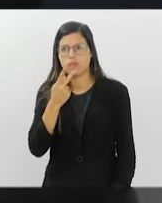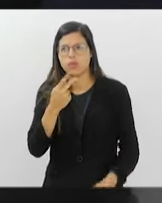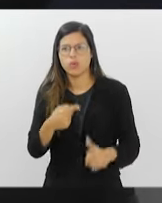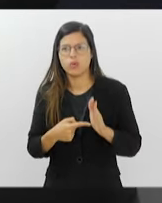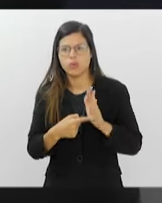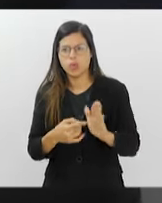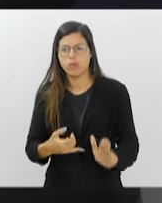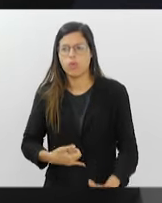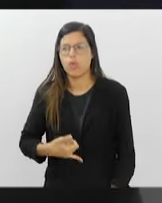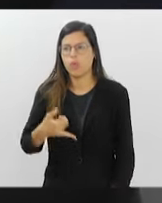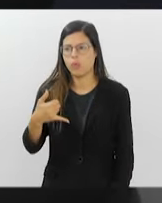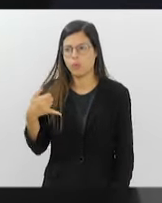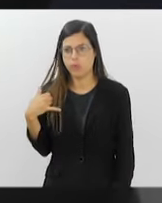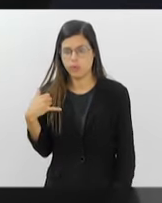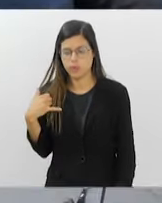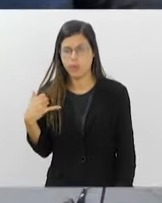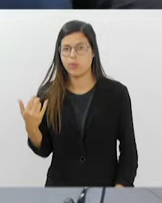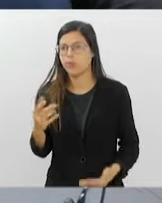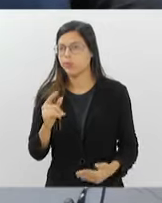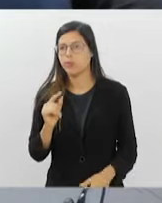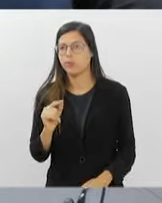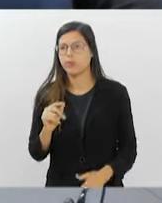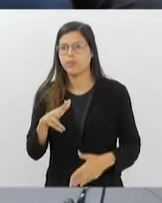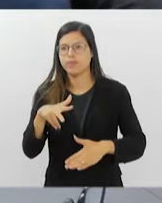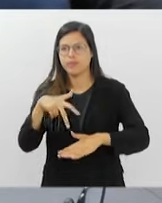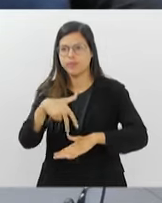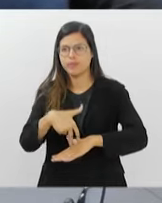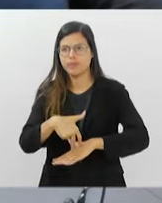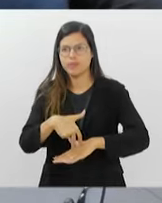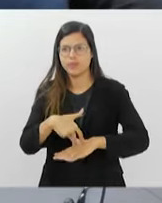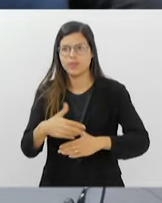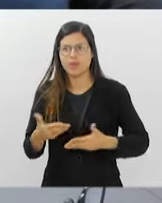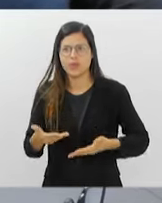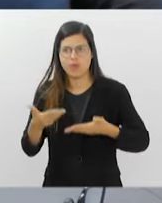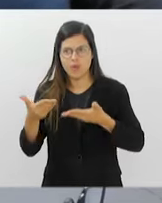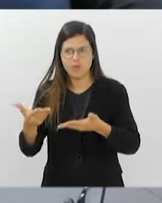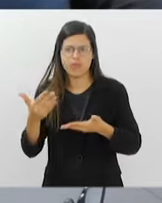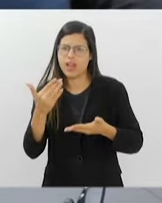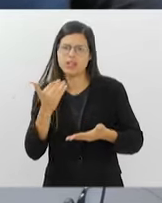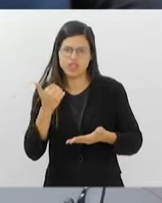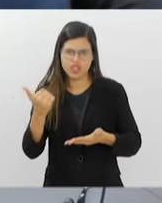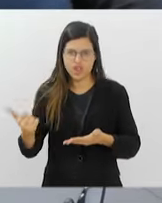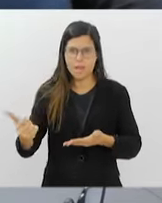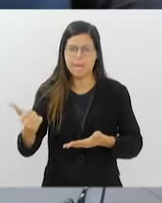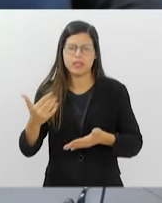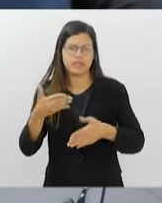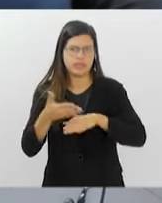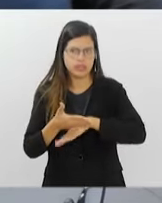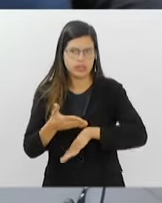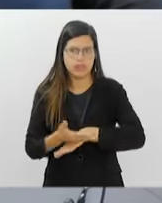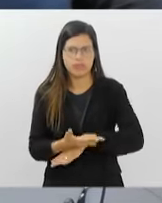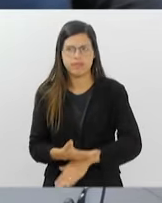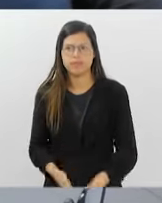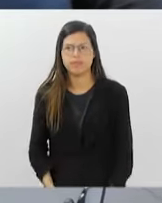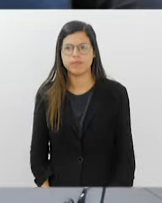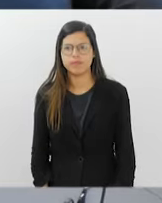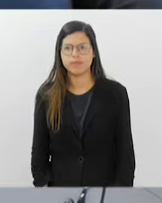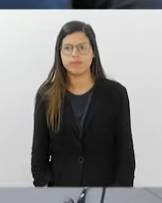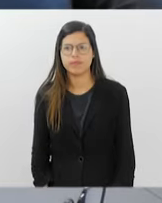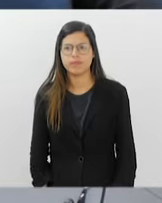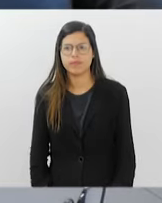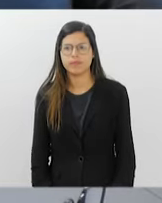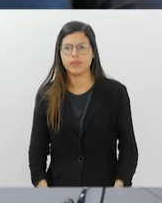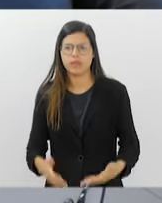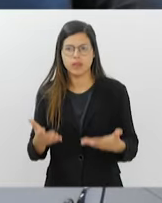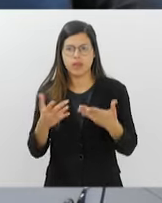satisfação sempre que aqui sou convidado e convocado estar presente gostaria